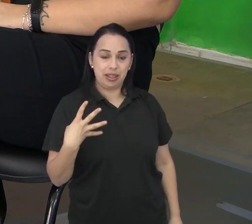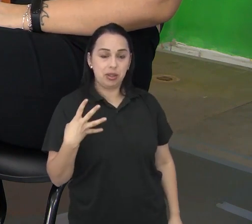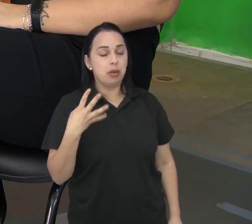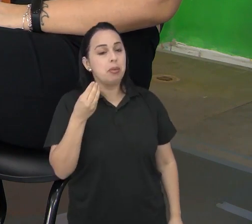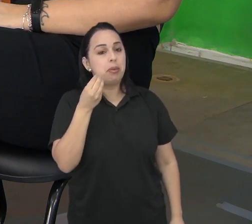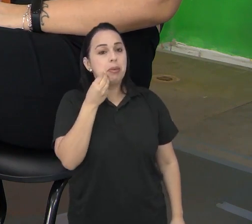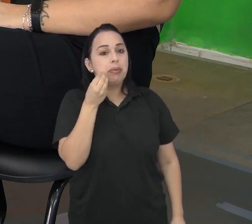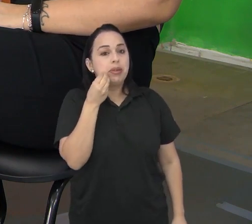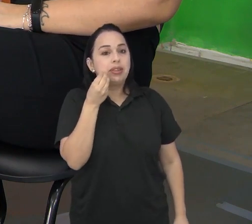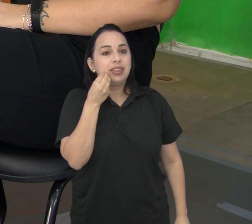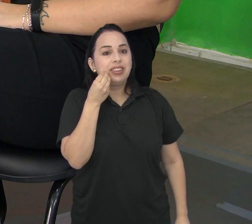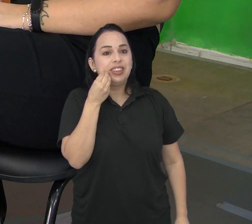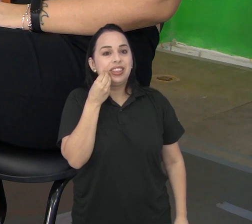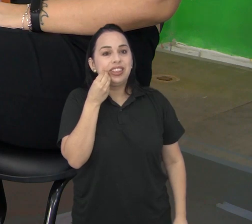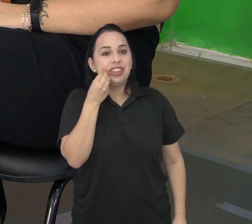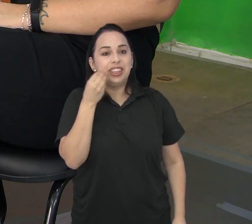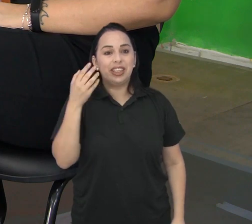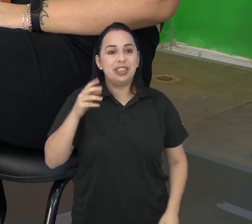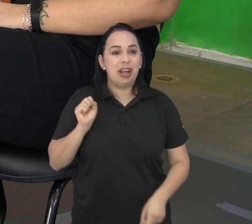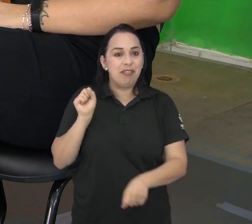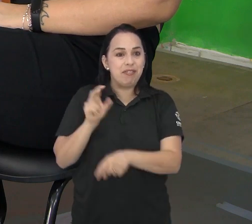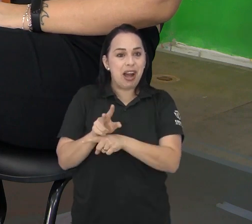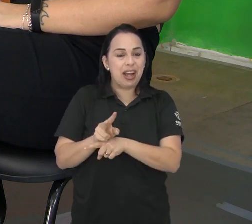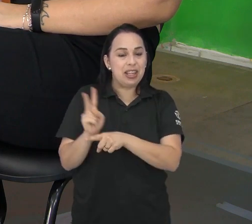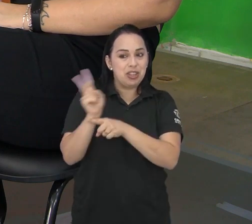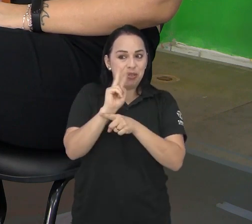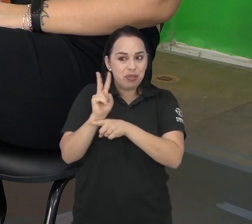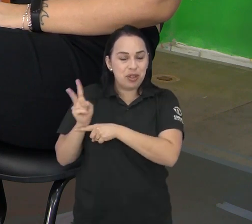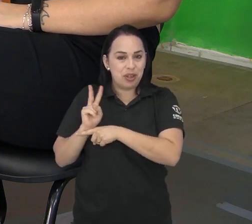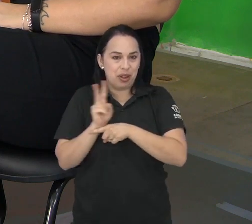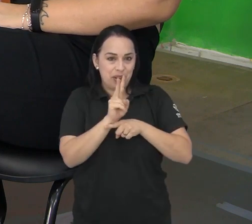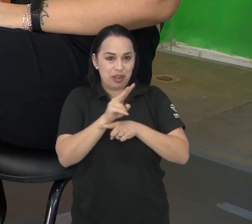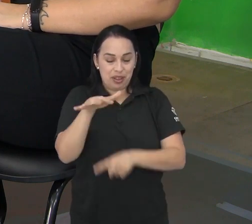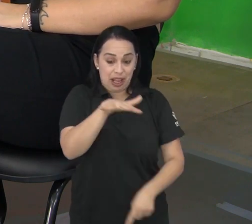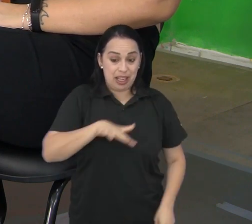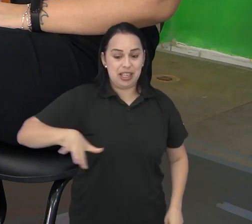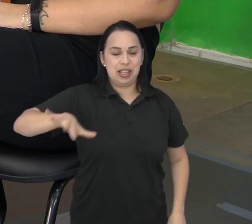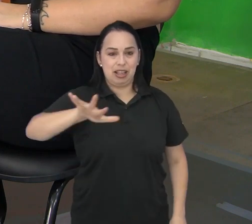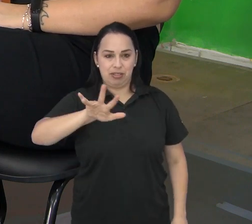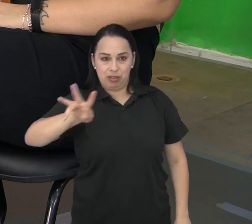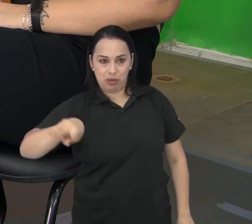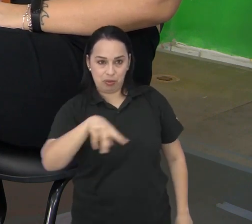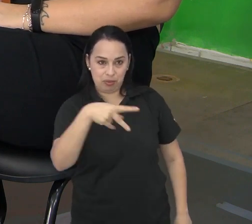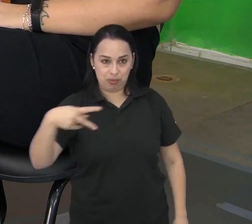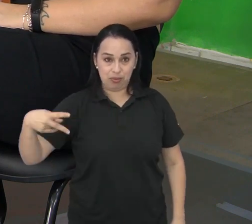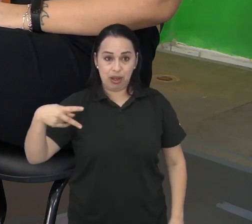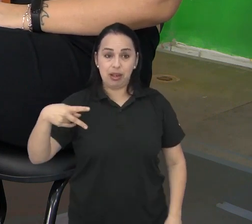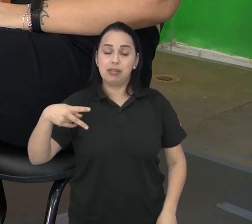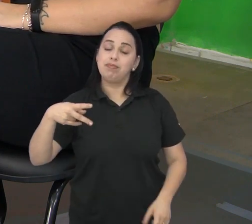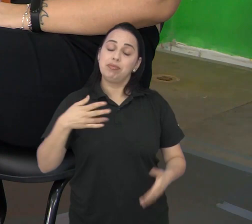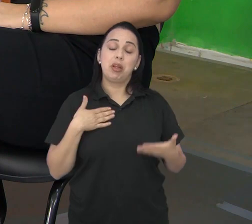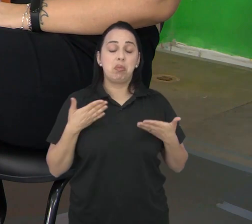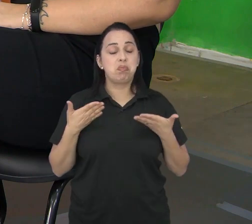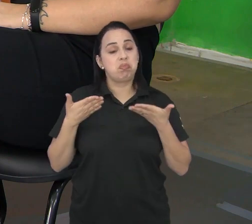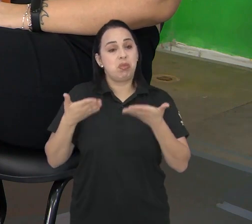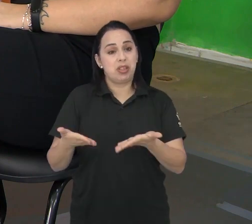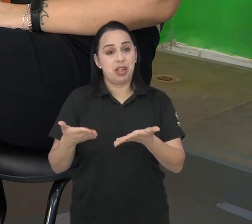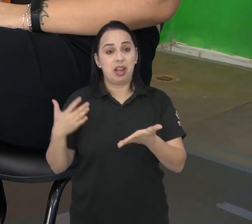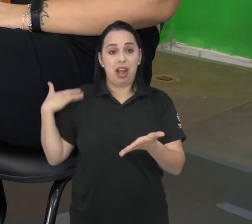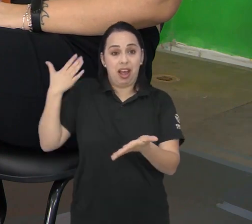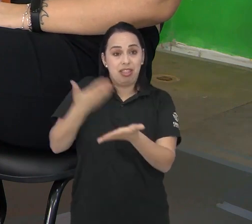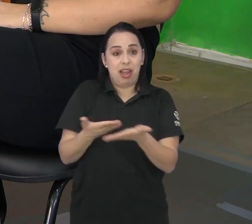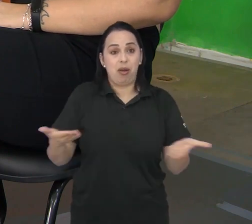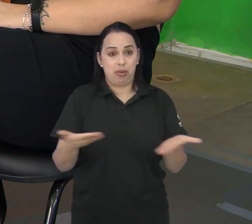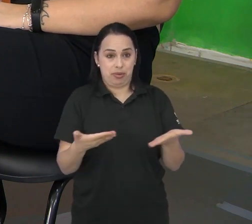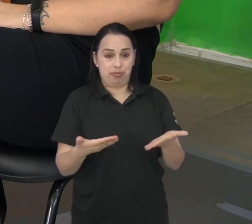surgiu a oportunidade de estar assumindo aqui a vaga de supervisor educacional na Regional São José dos Campos, e eu vim para cá, e estou até